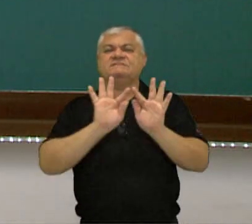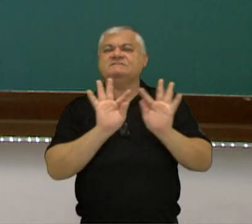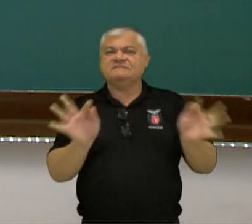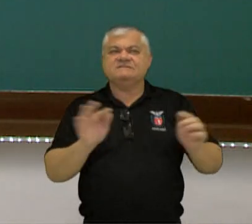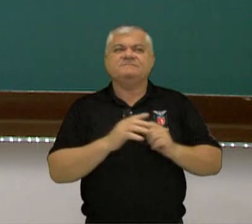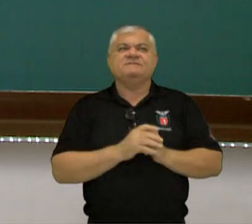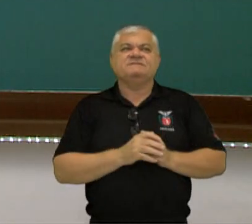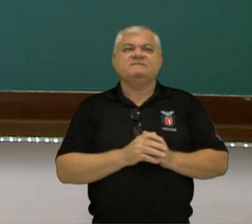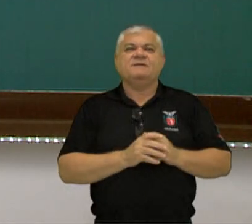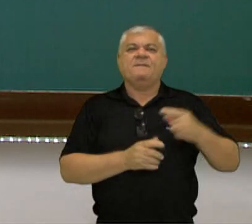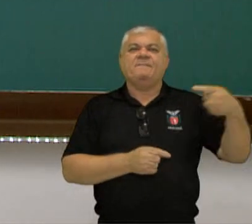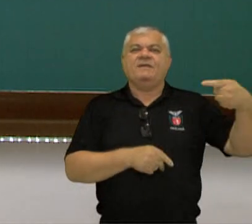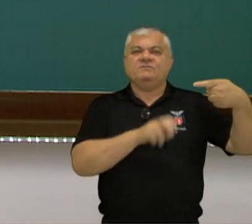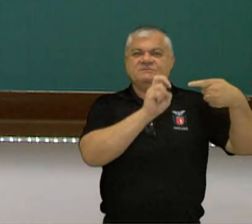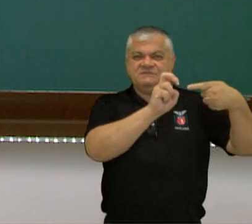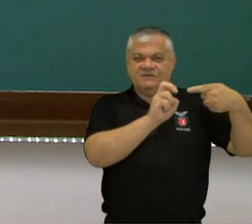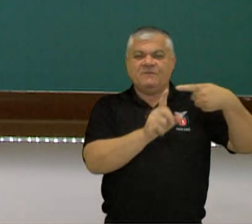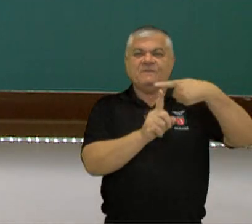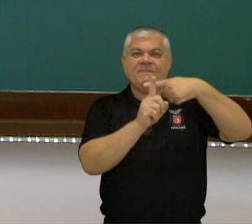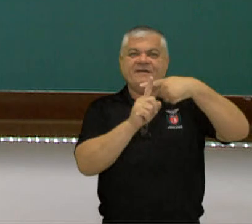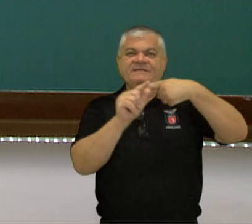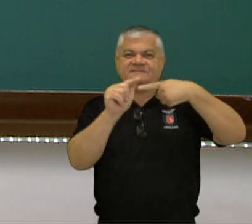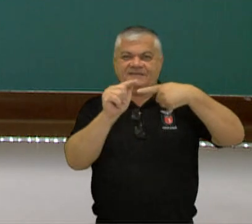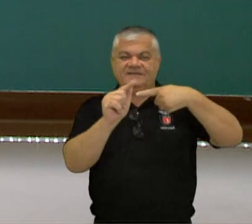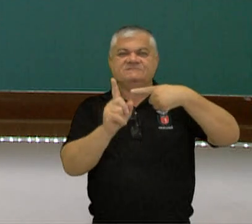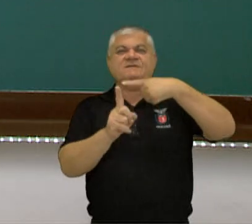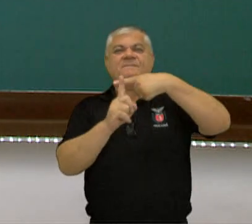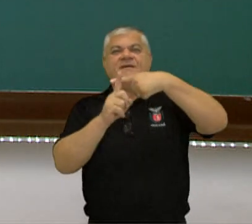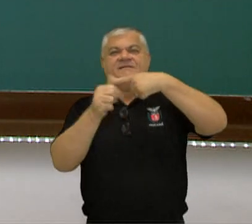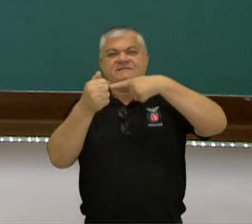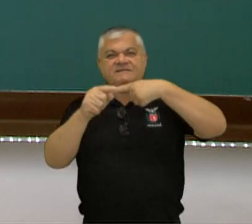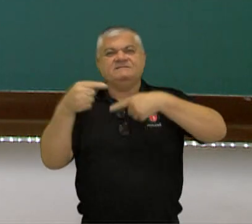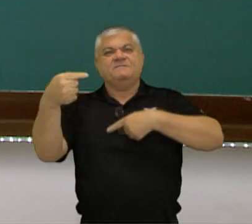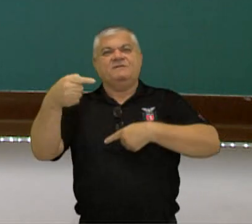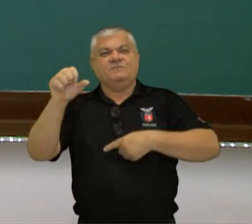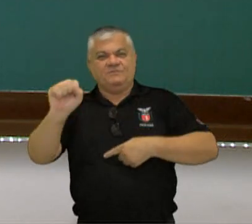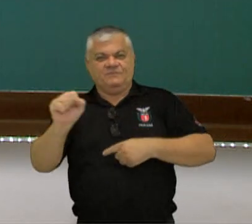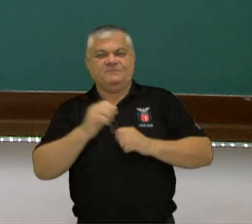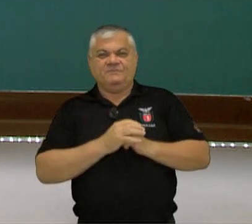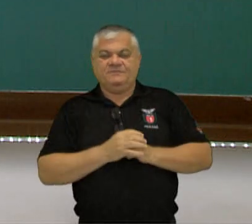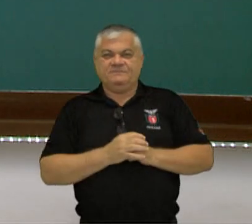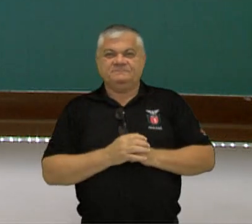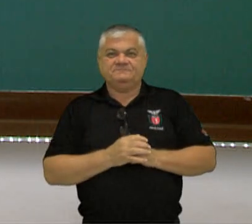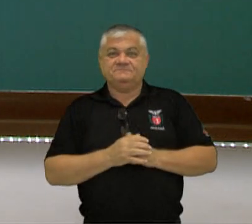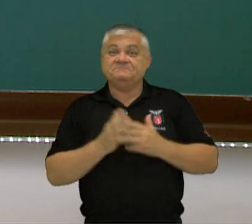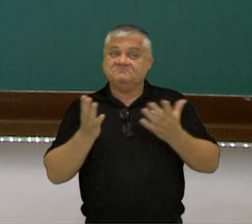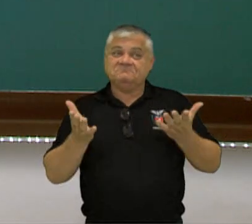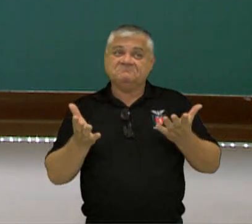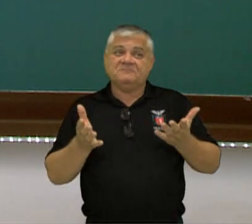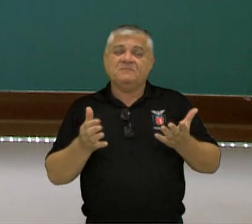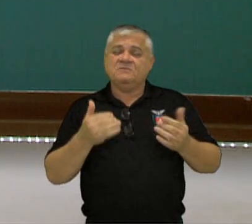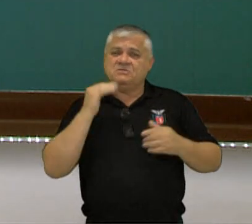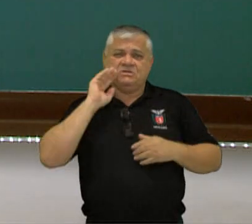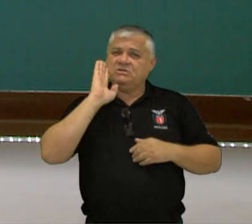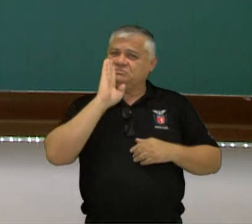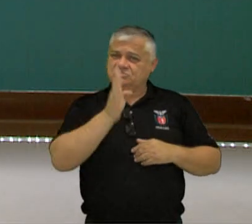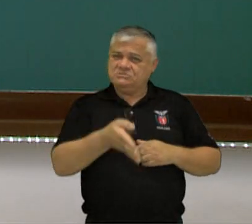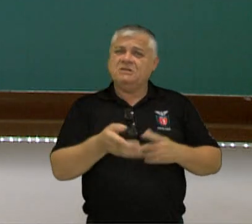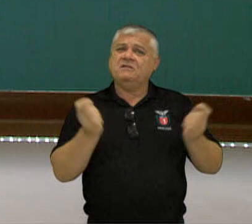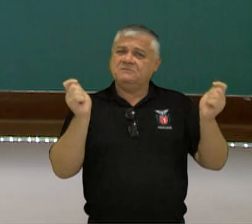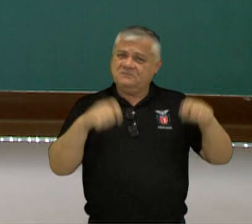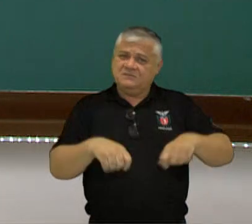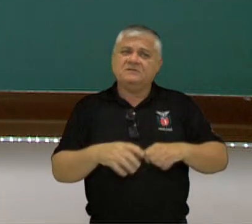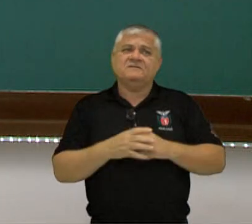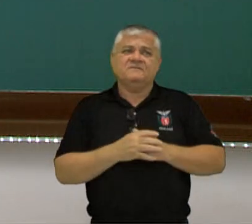fica simplesmente menos 5, mais 7, mais 15, menos 8. A gente poderia ter saído direto do problema